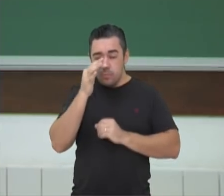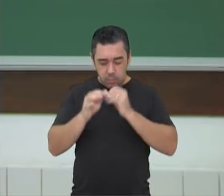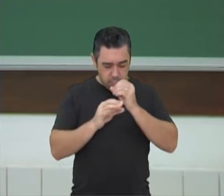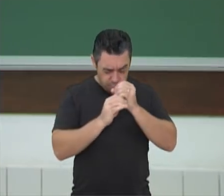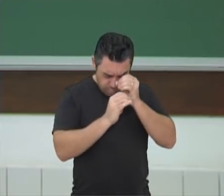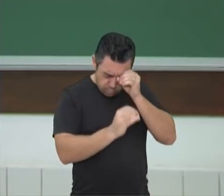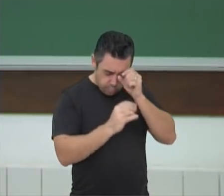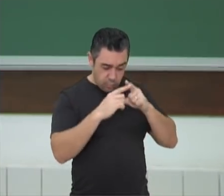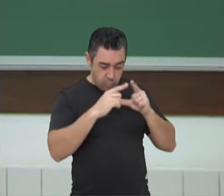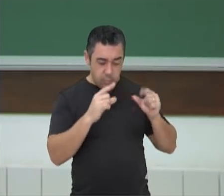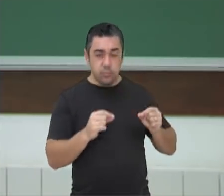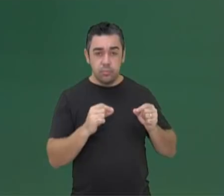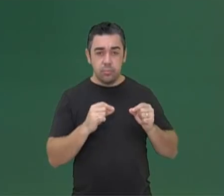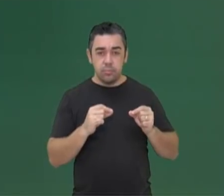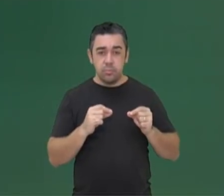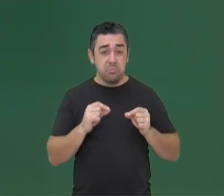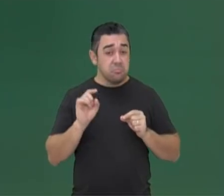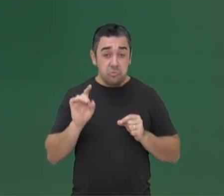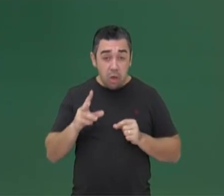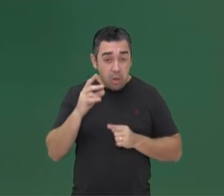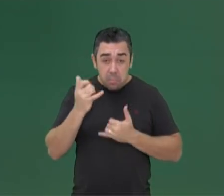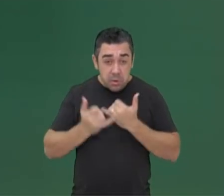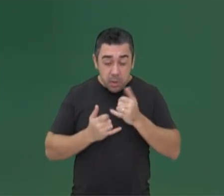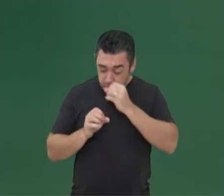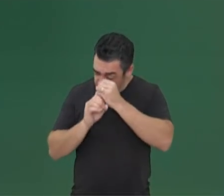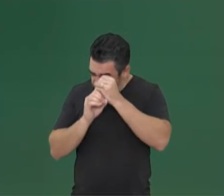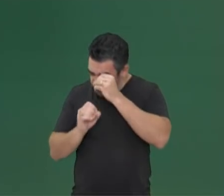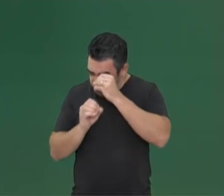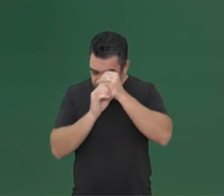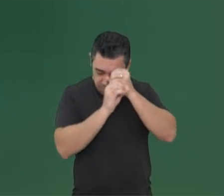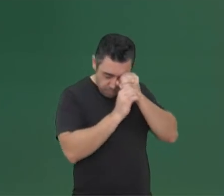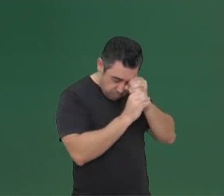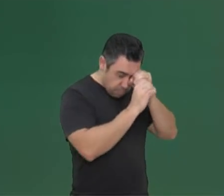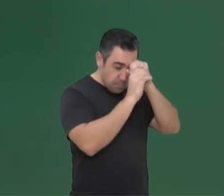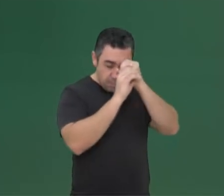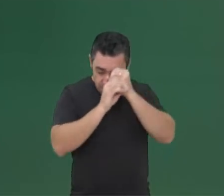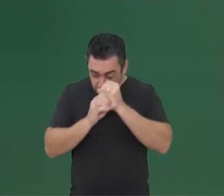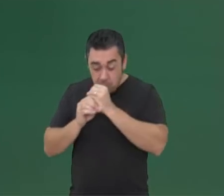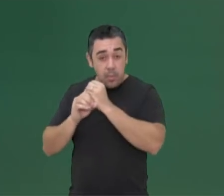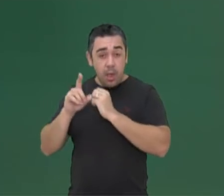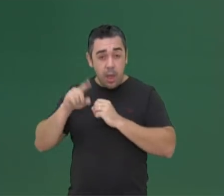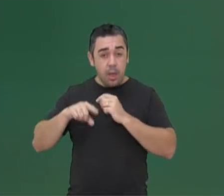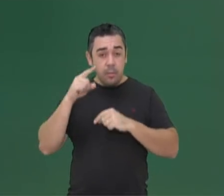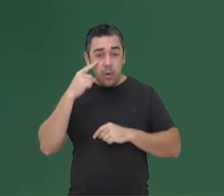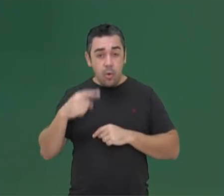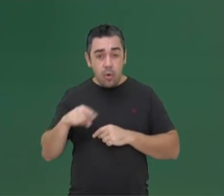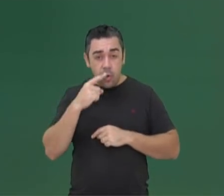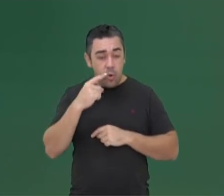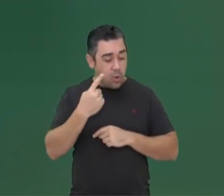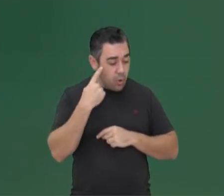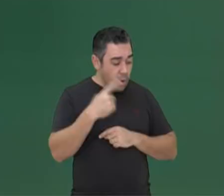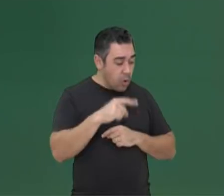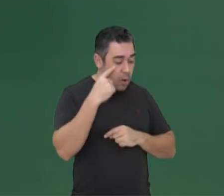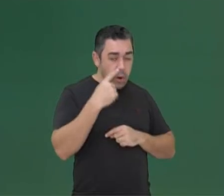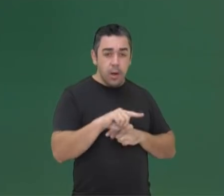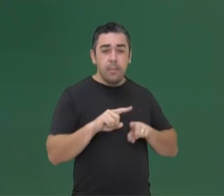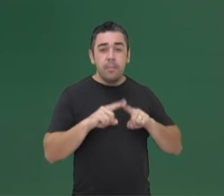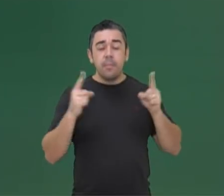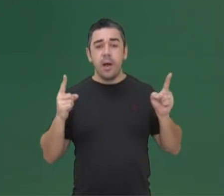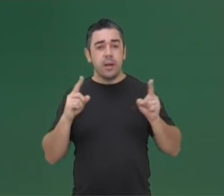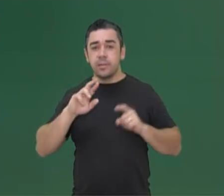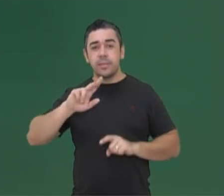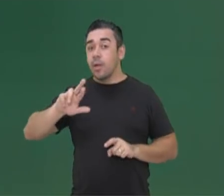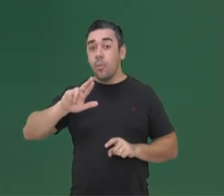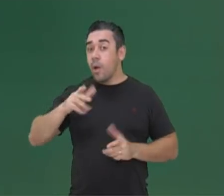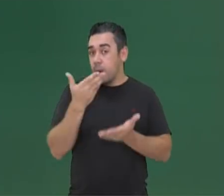de uma flor, um grão de terra. Embora esse instrumento era para olhar seres, mas a intencionalidade não era para